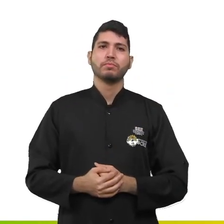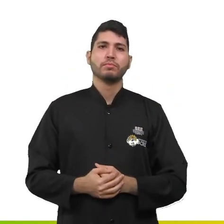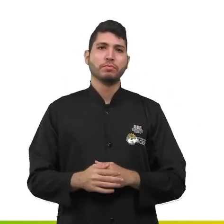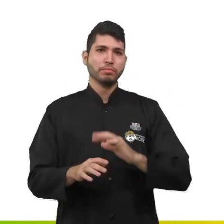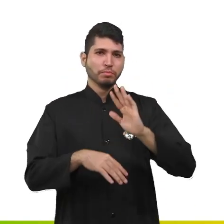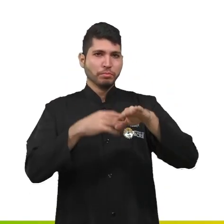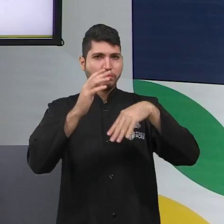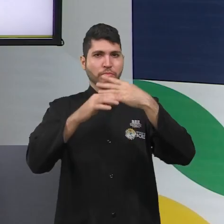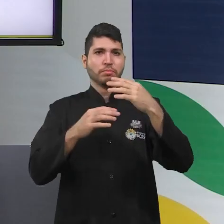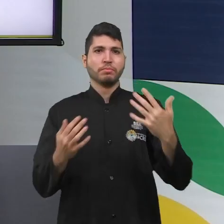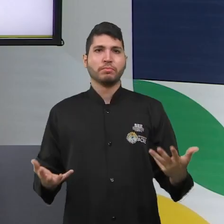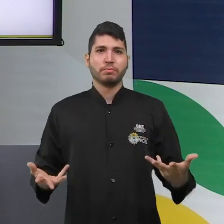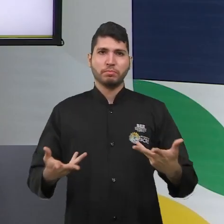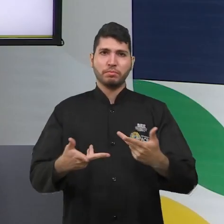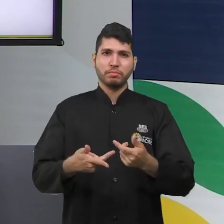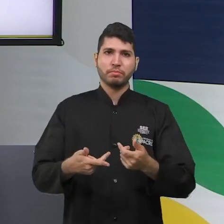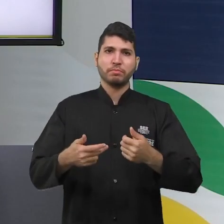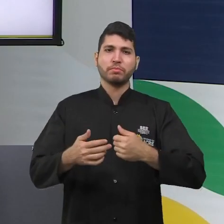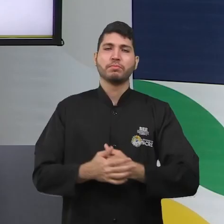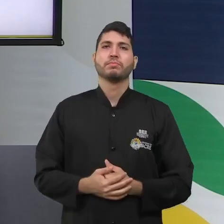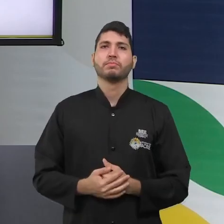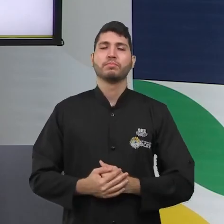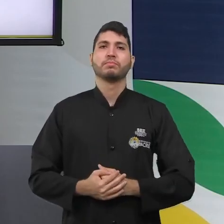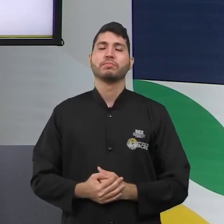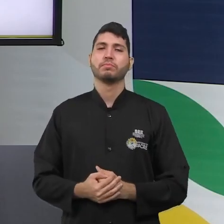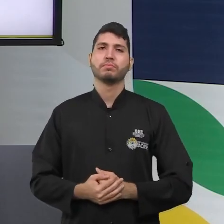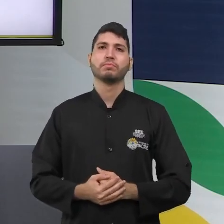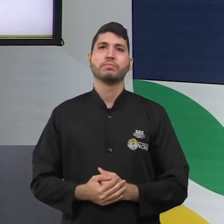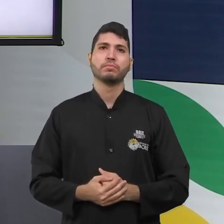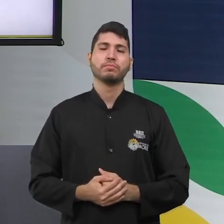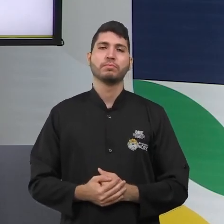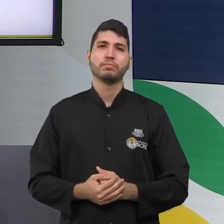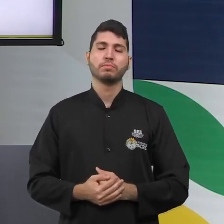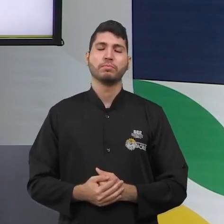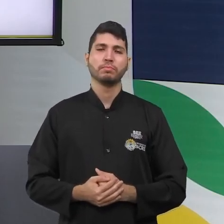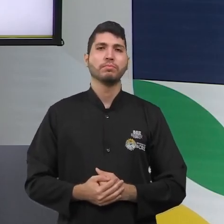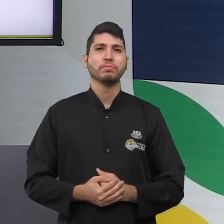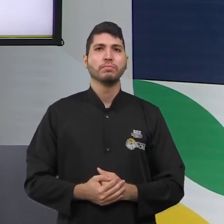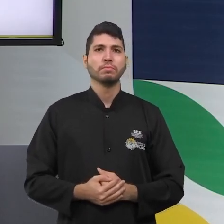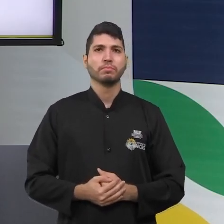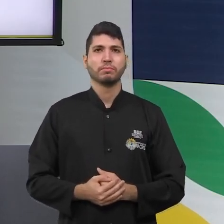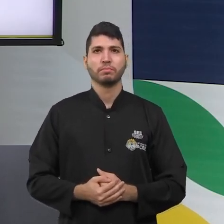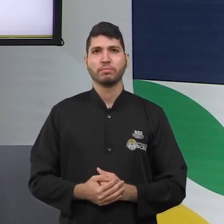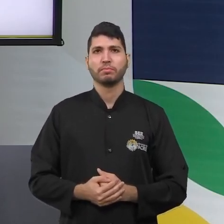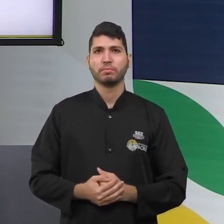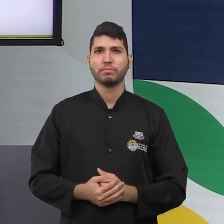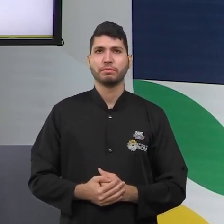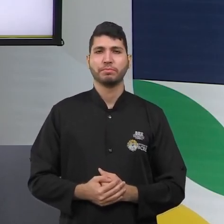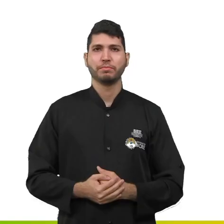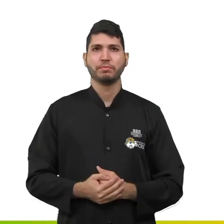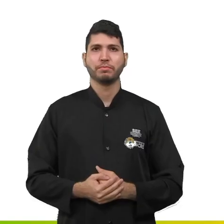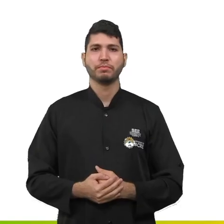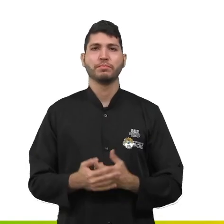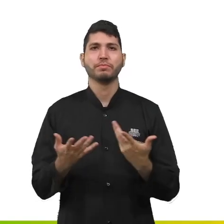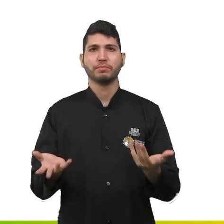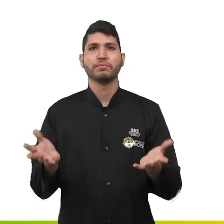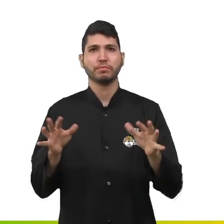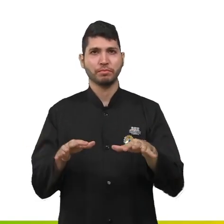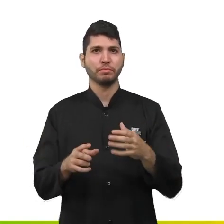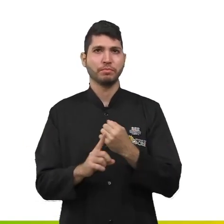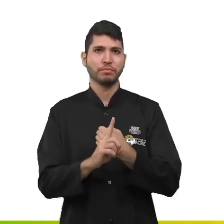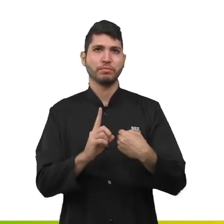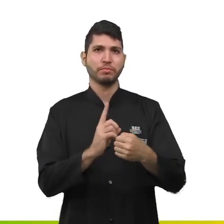a ter uma nova perspectiva de futuro e isso acaba nos afastando daquele contexto de violência, ok? E a inclusão social